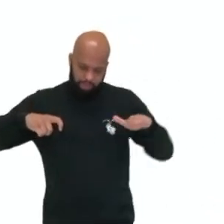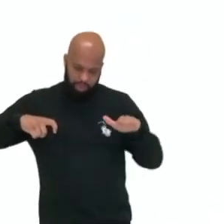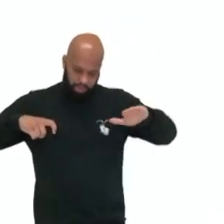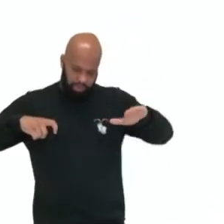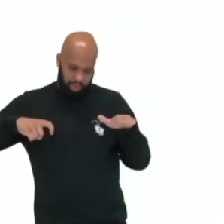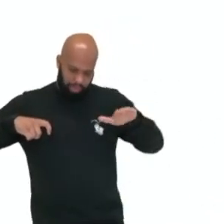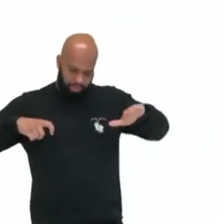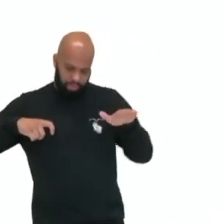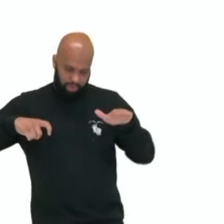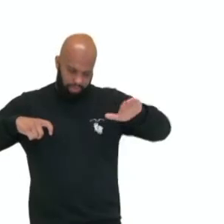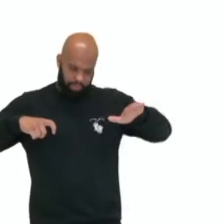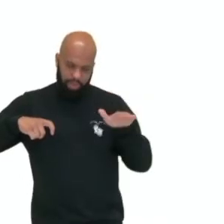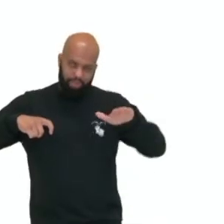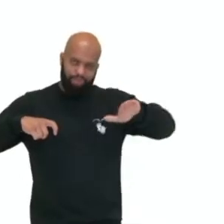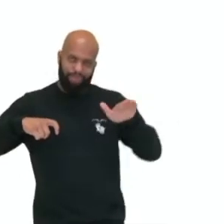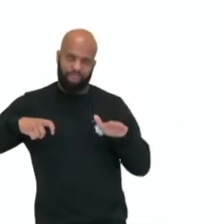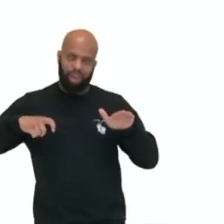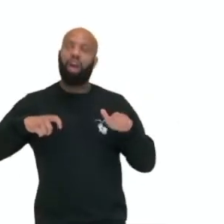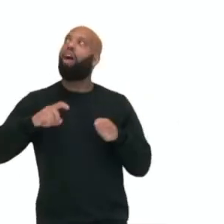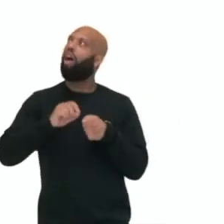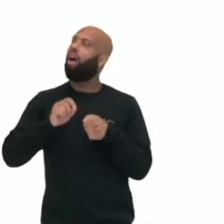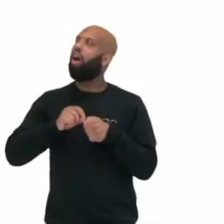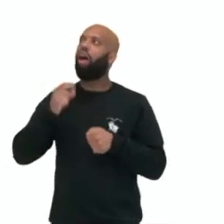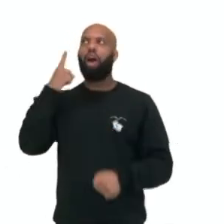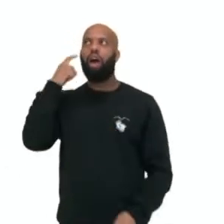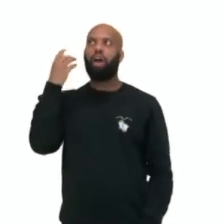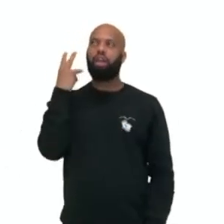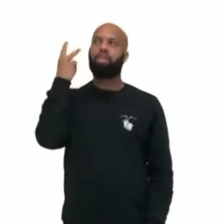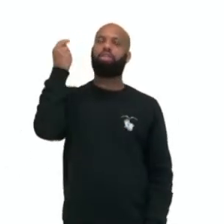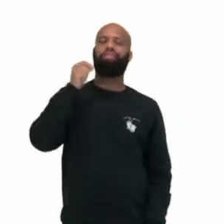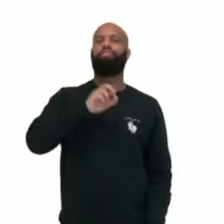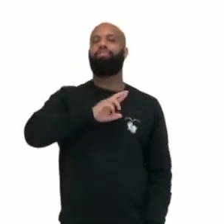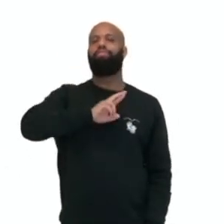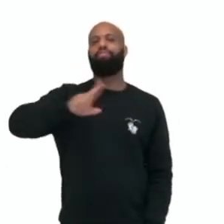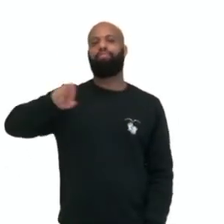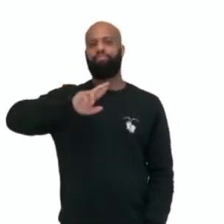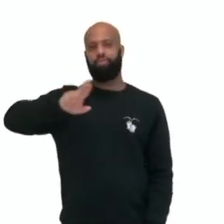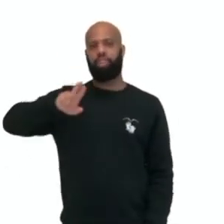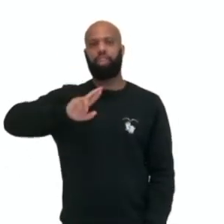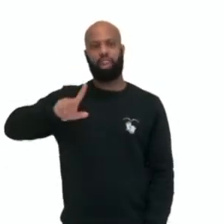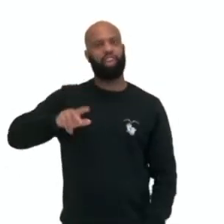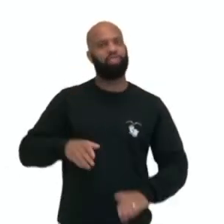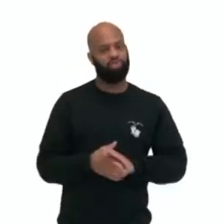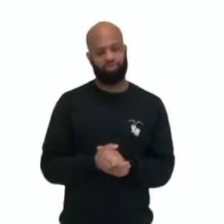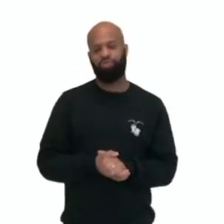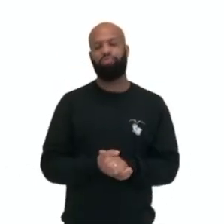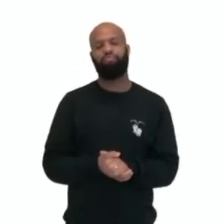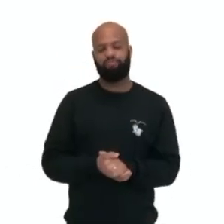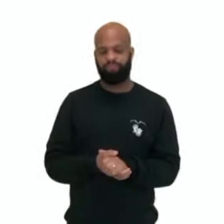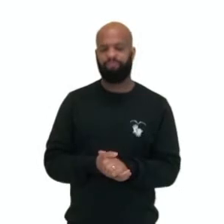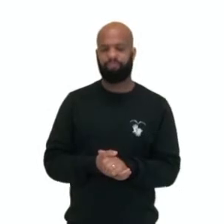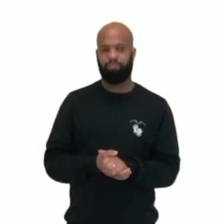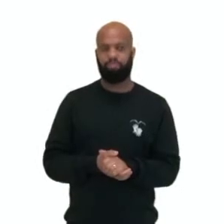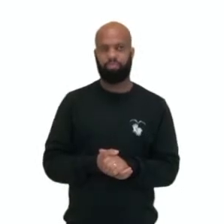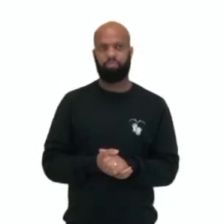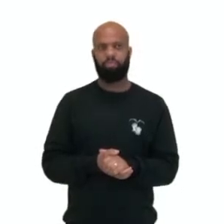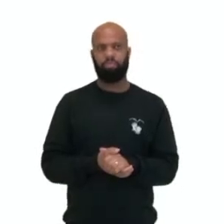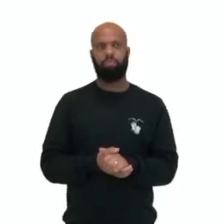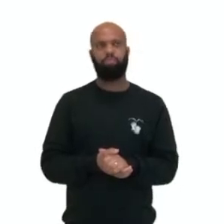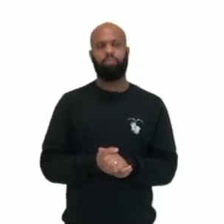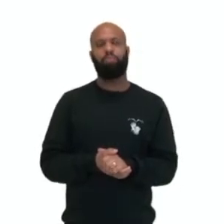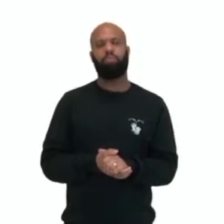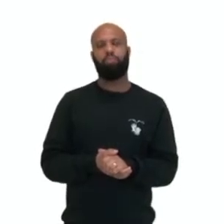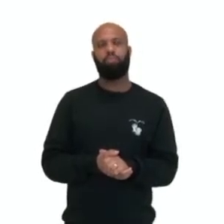no sentido, fazendo com que o disco ande no sentido anti-horário, né? O pacing,